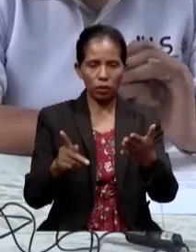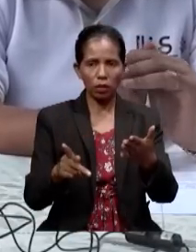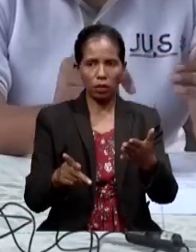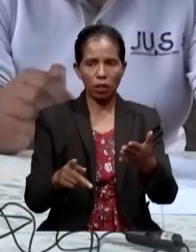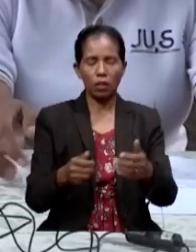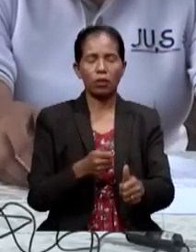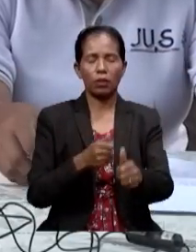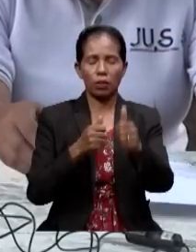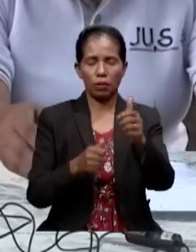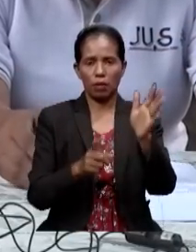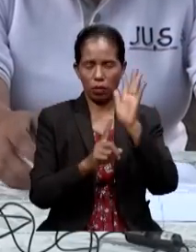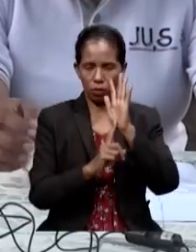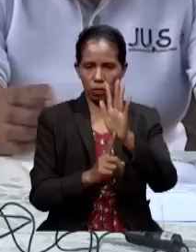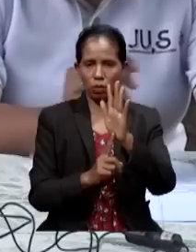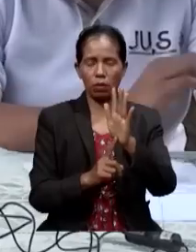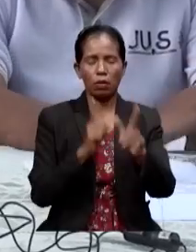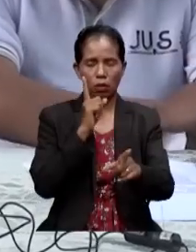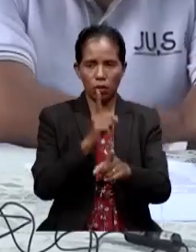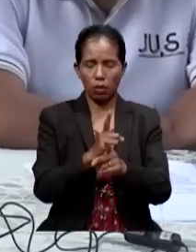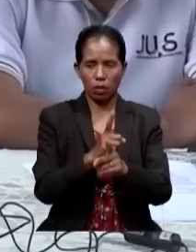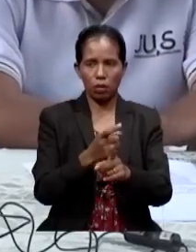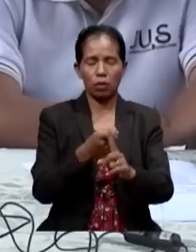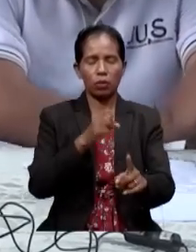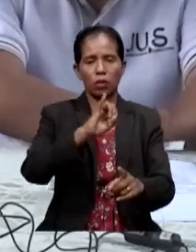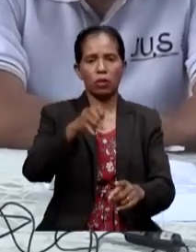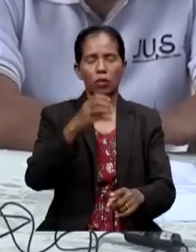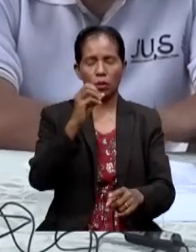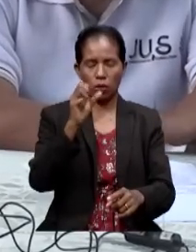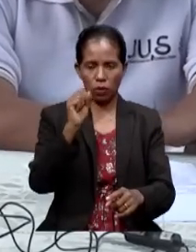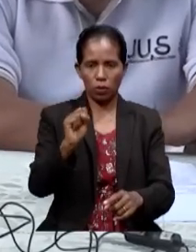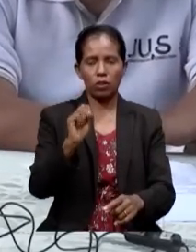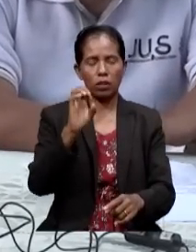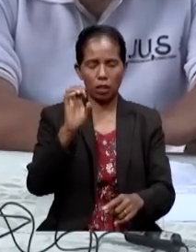bazia ba faktu katak detenção husi Zé ilegal.